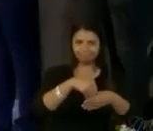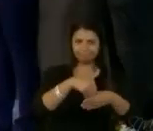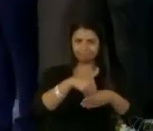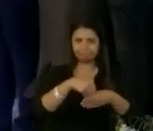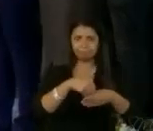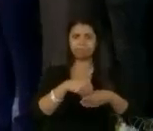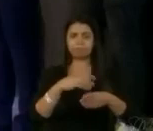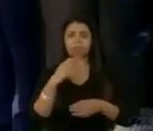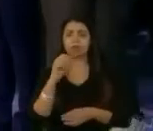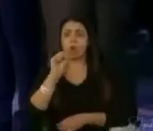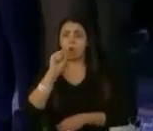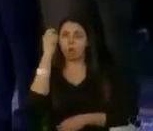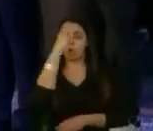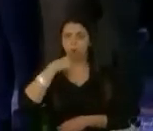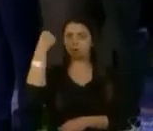8 horas,